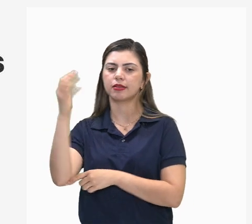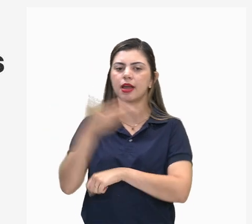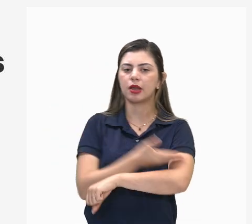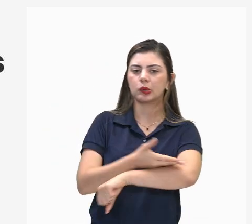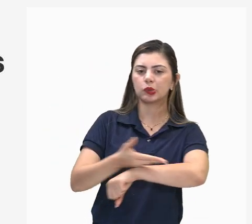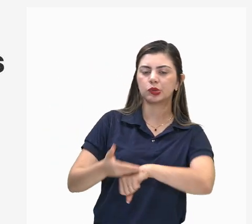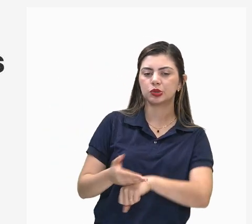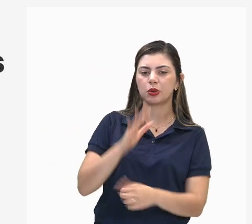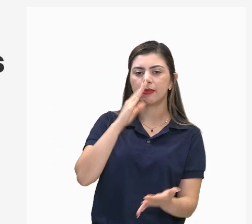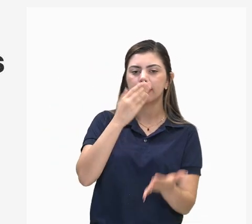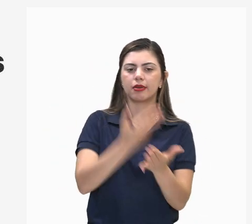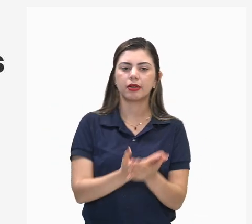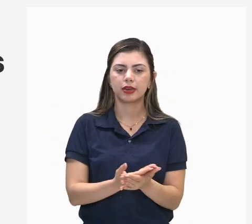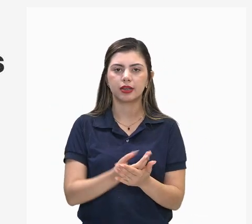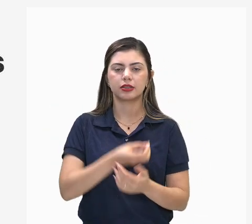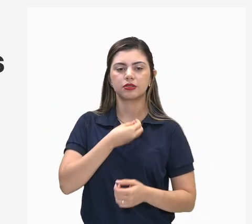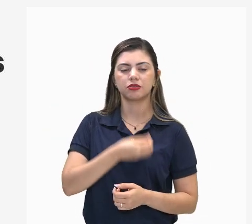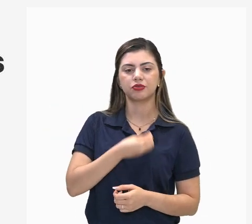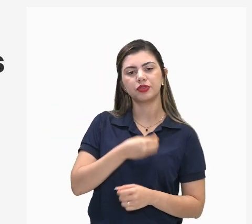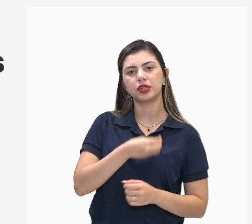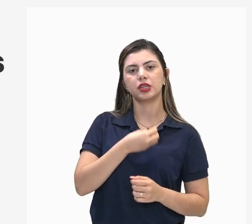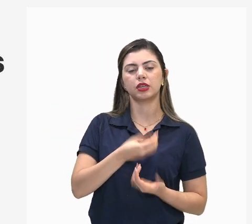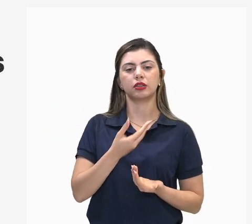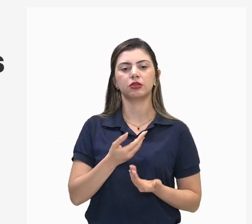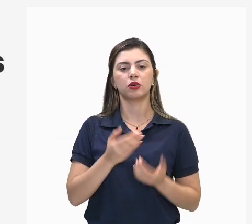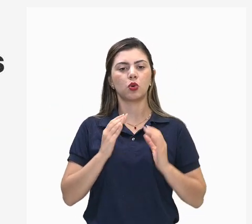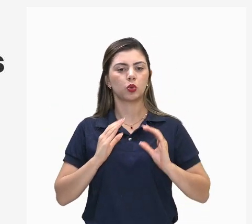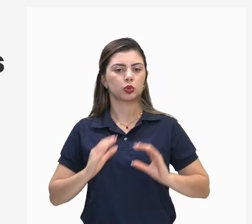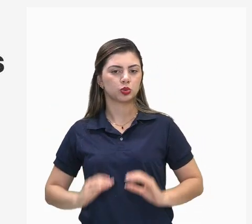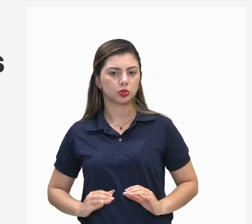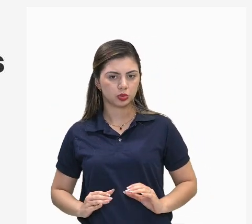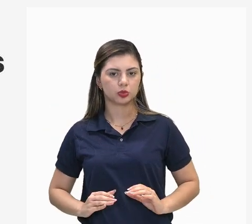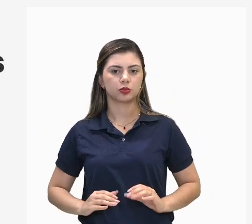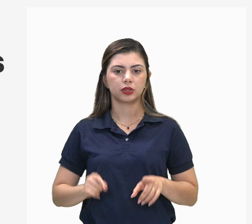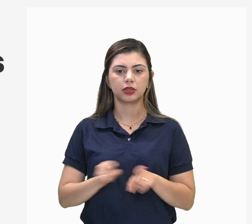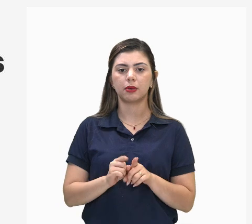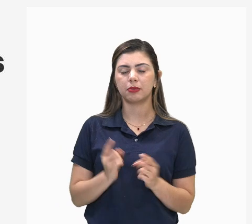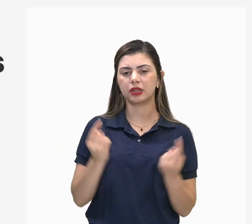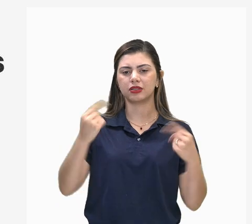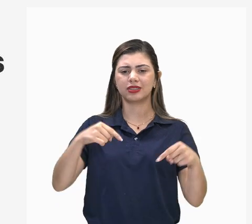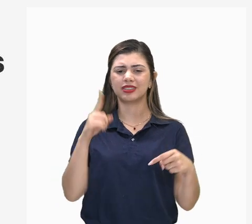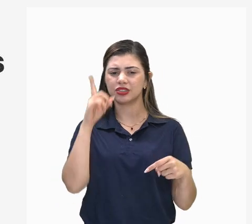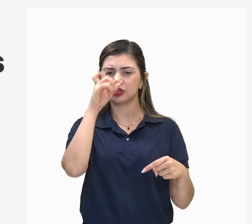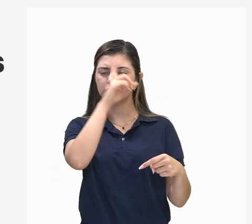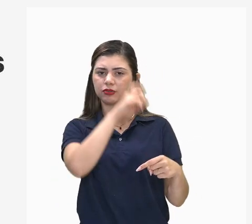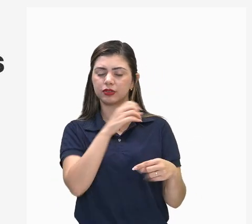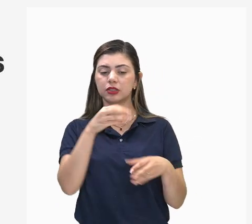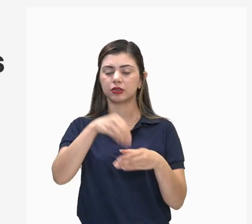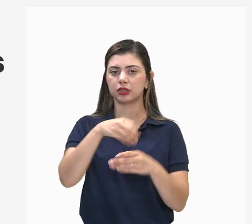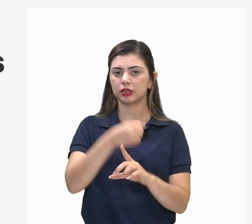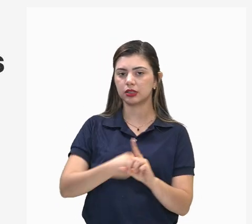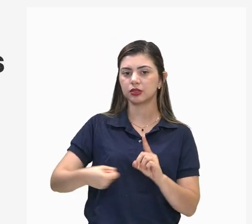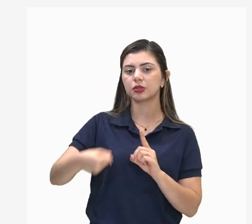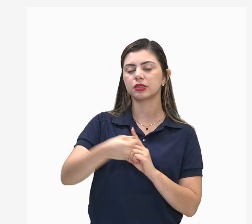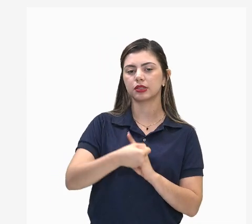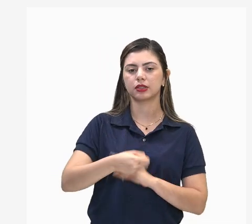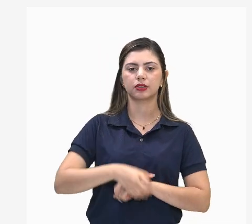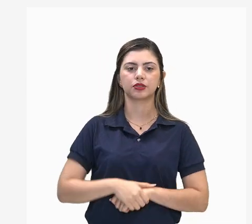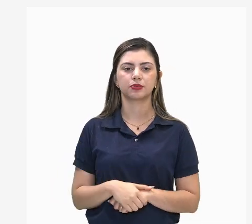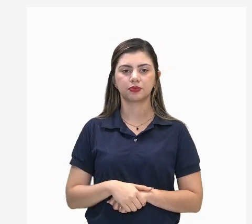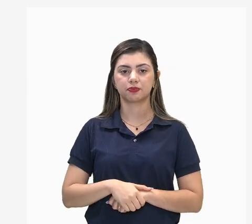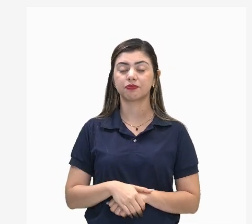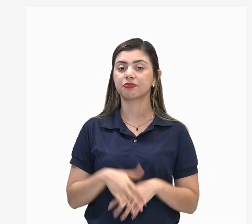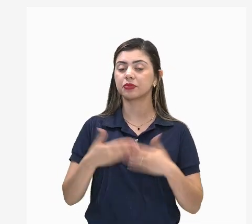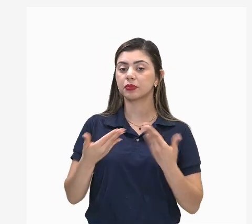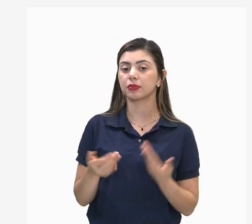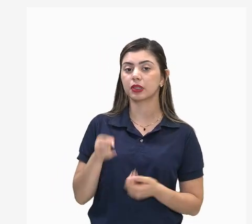crenças, modos de vida e até mesmo os desafios enfrentados por uma sociedade.